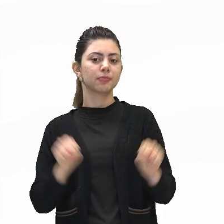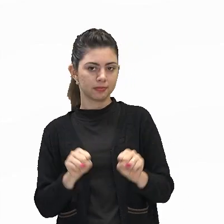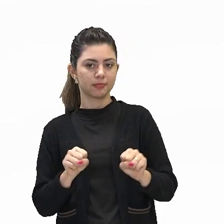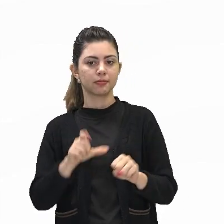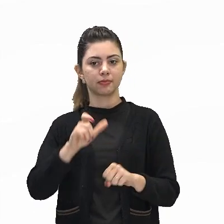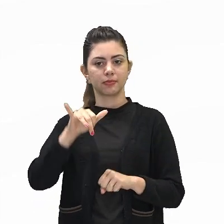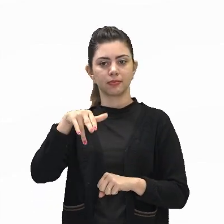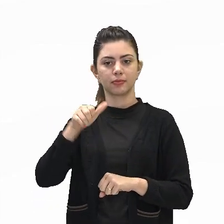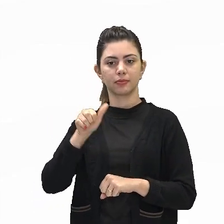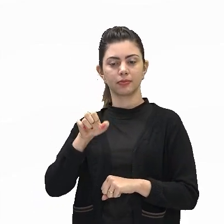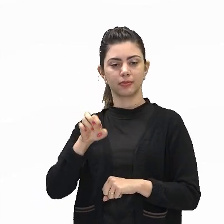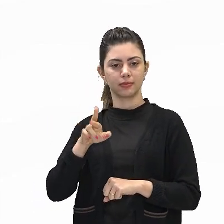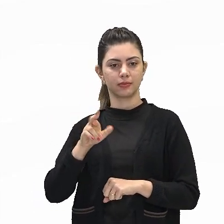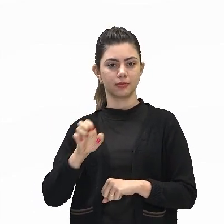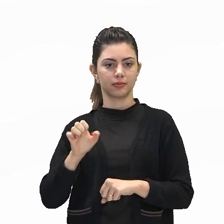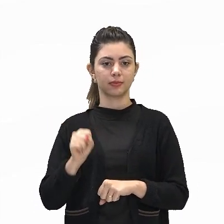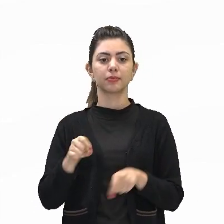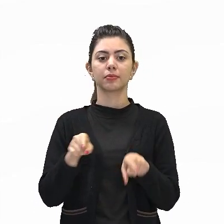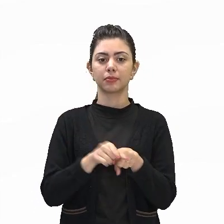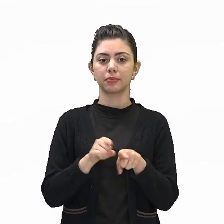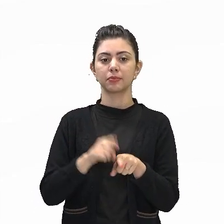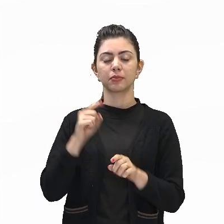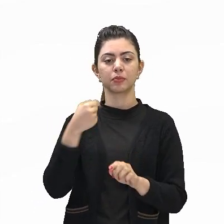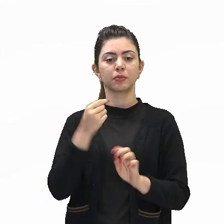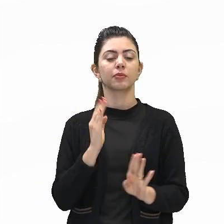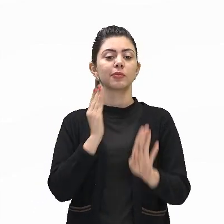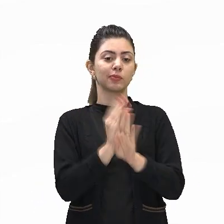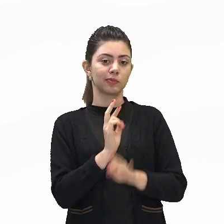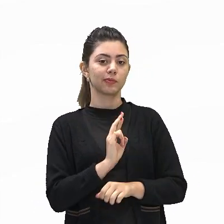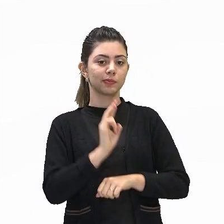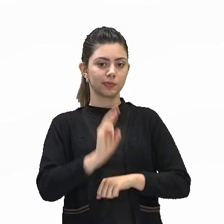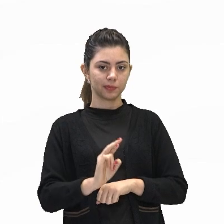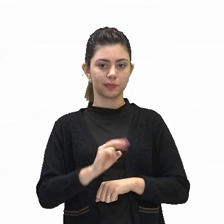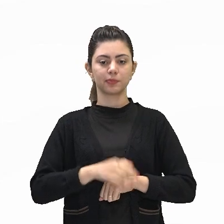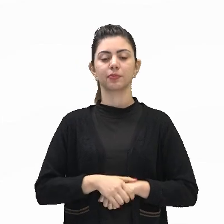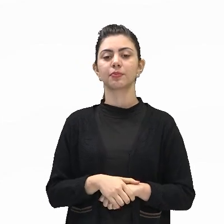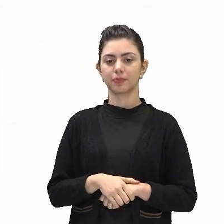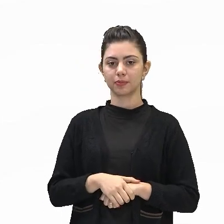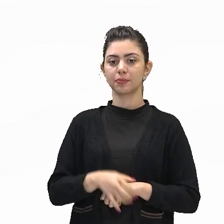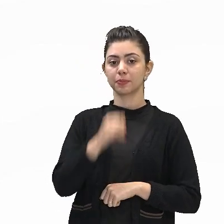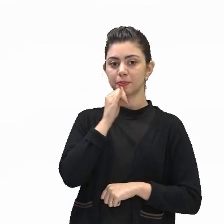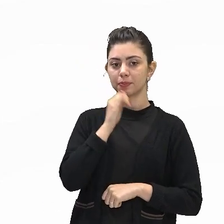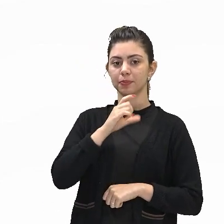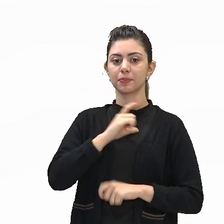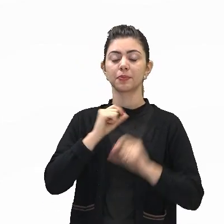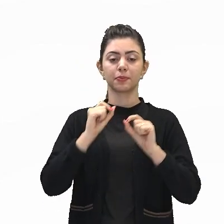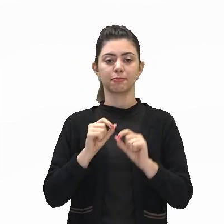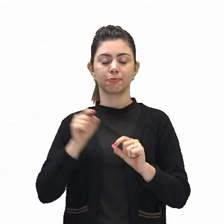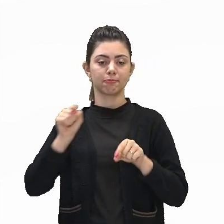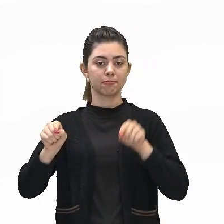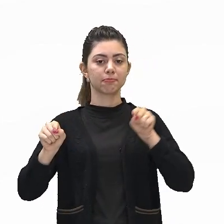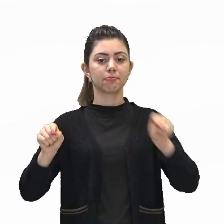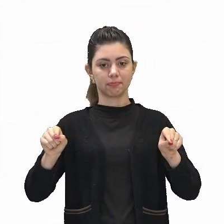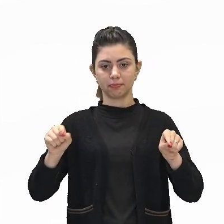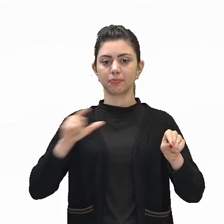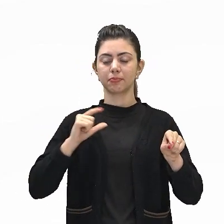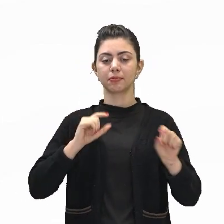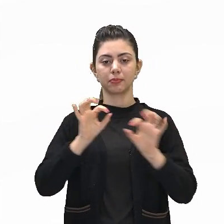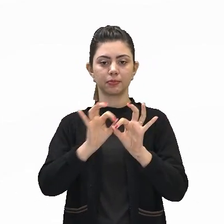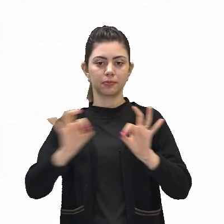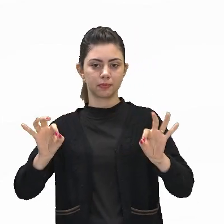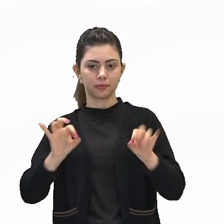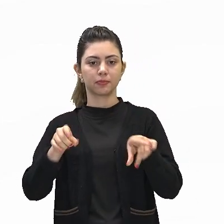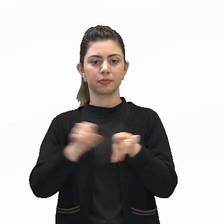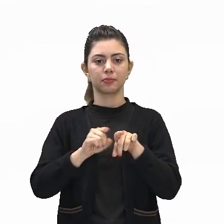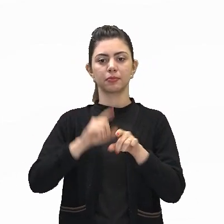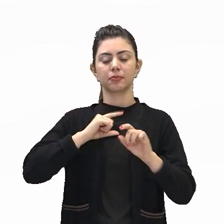e sistemas lineares para determinação, por exemplo, do ponto de intersecção